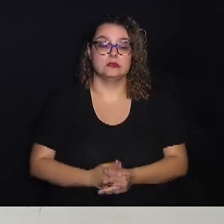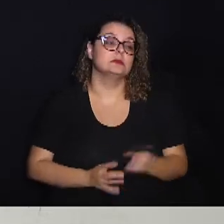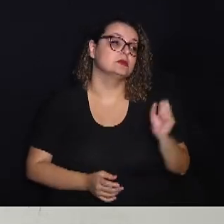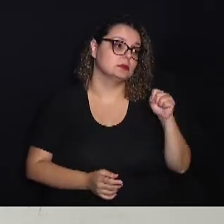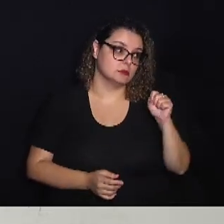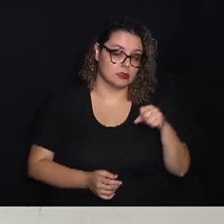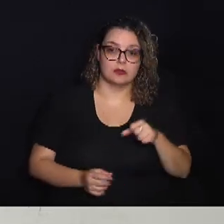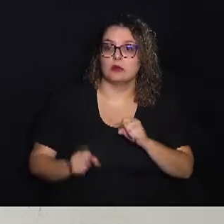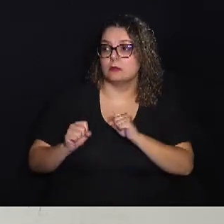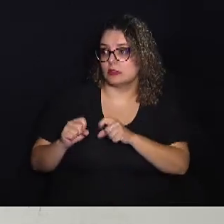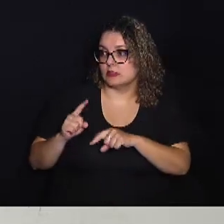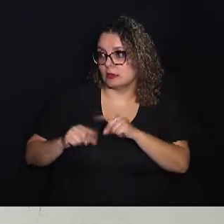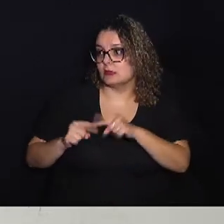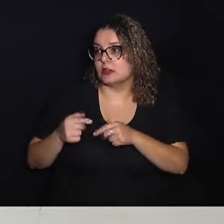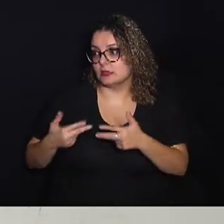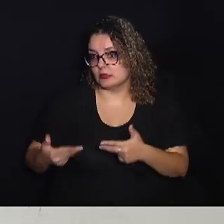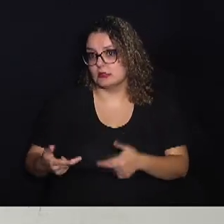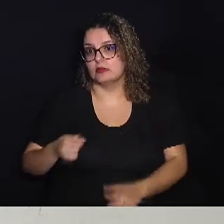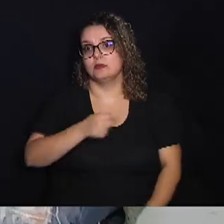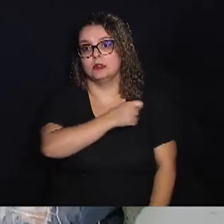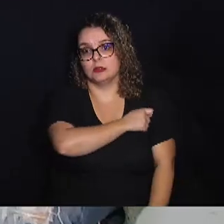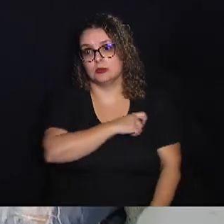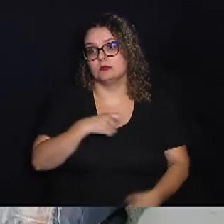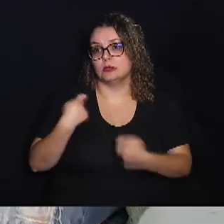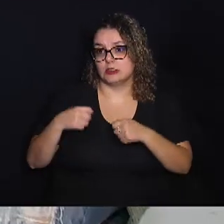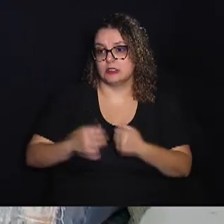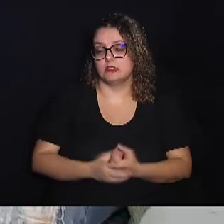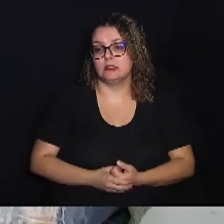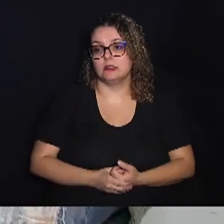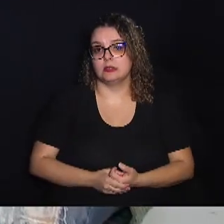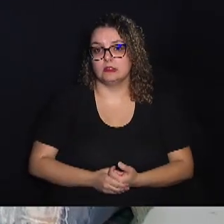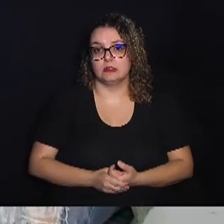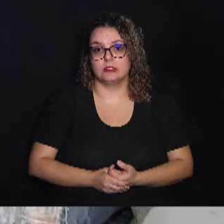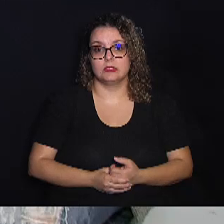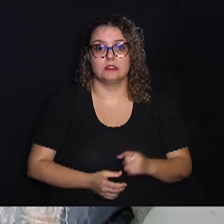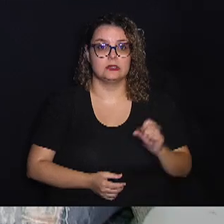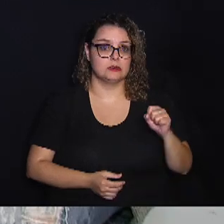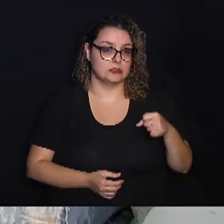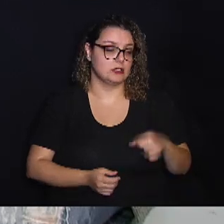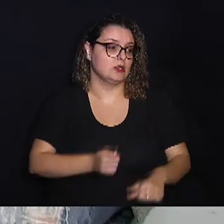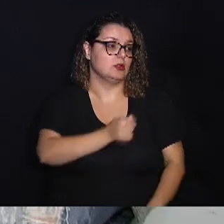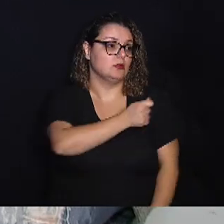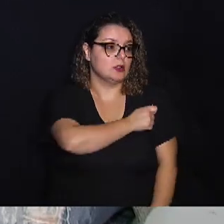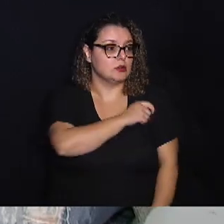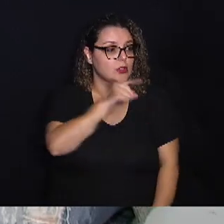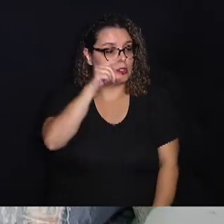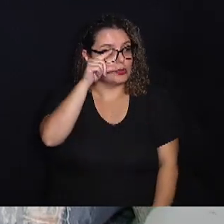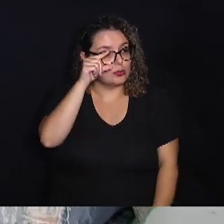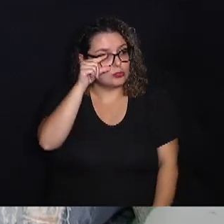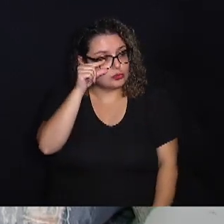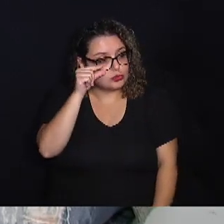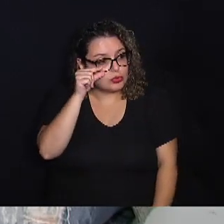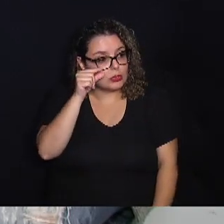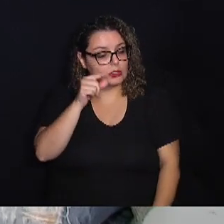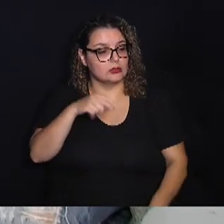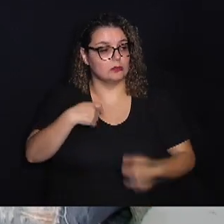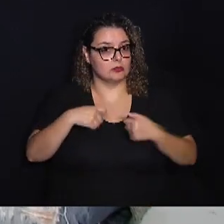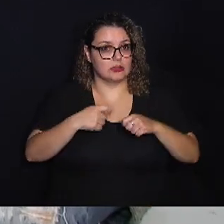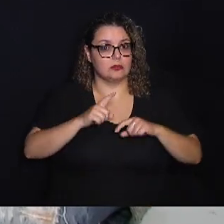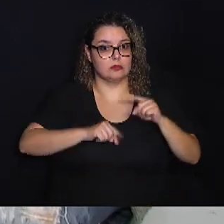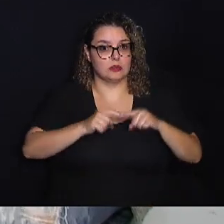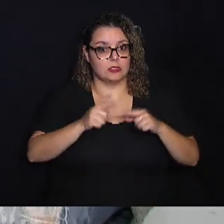fazer o material para esse aluno que necessita. Sim. E o aluno de baixa visão, então ele precisa de um material